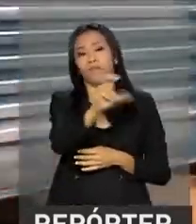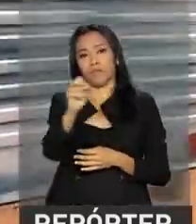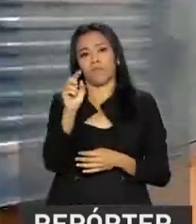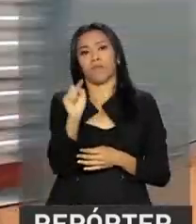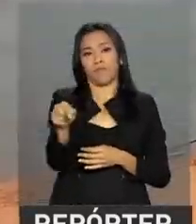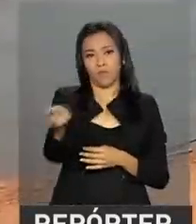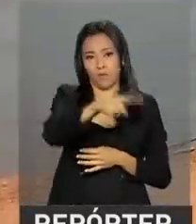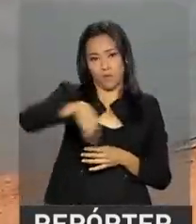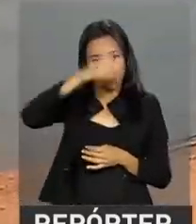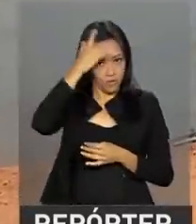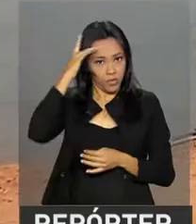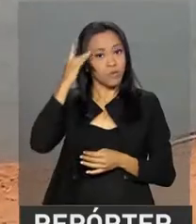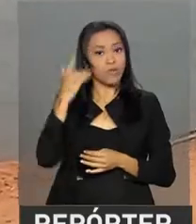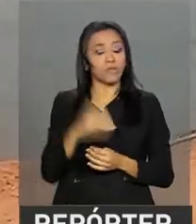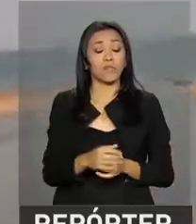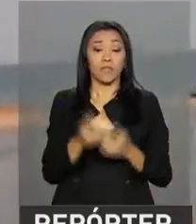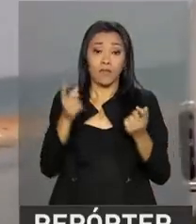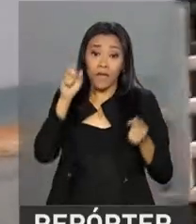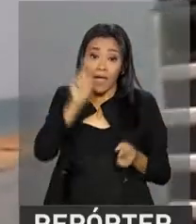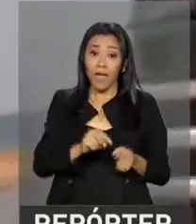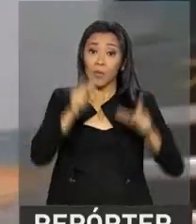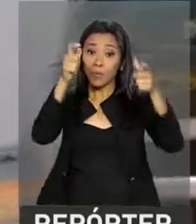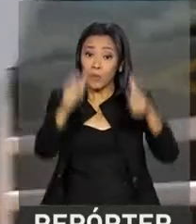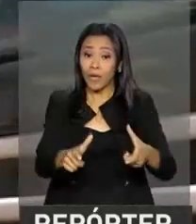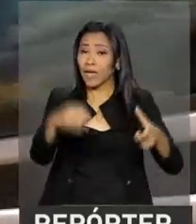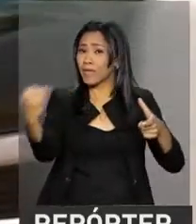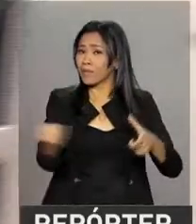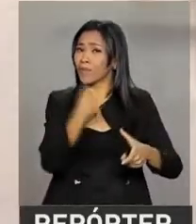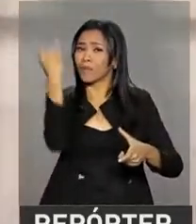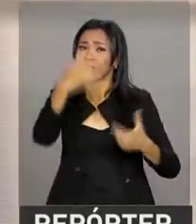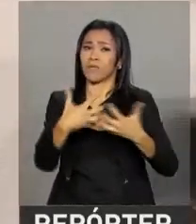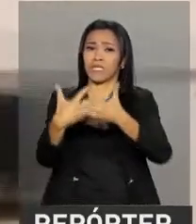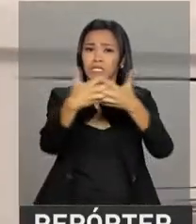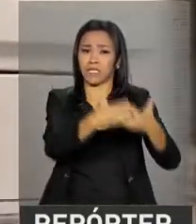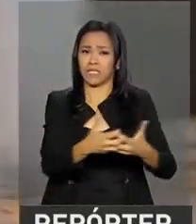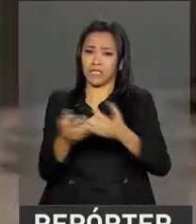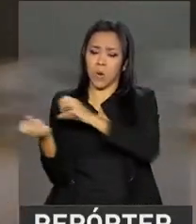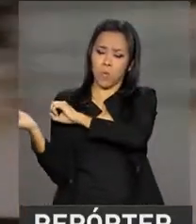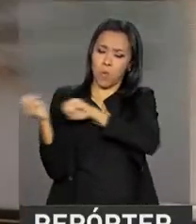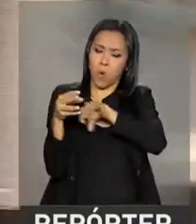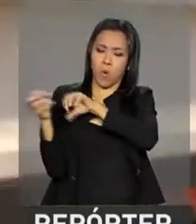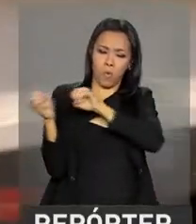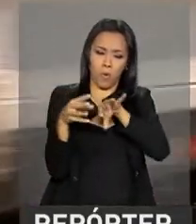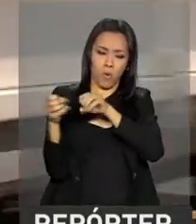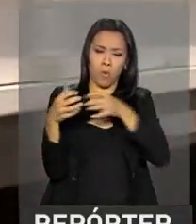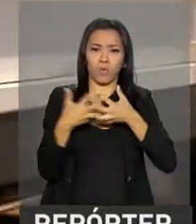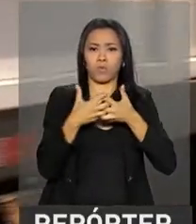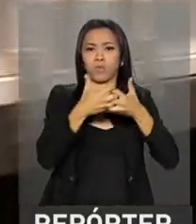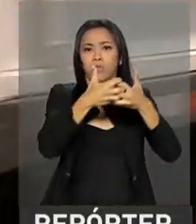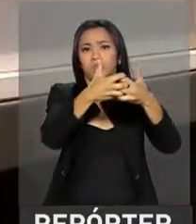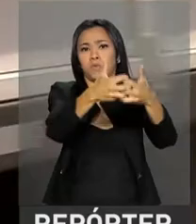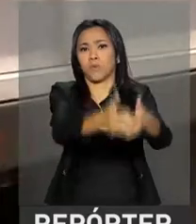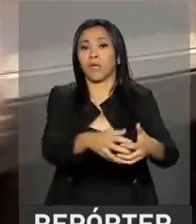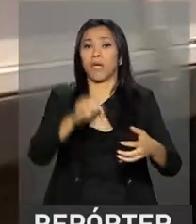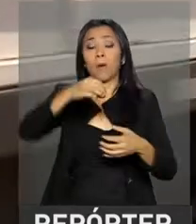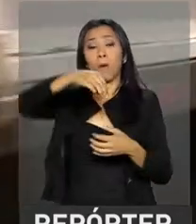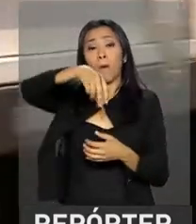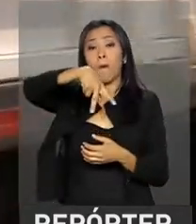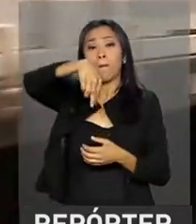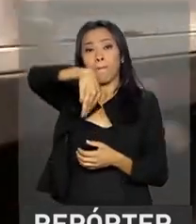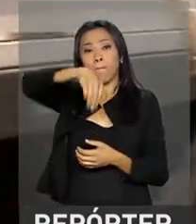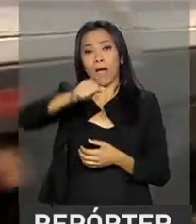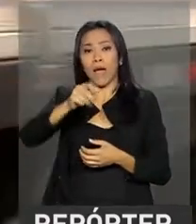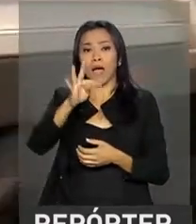região essa também é uma importante rota para o escoamento da produção agrícola da região conhecida como matopiba que reúne